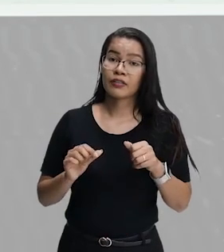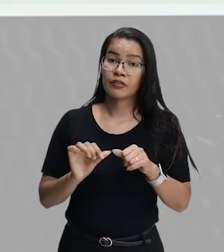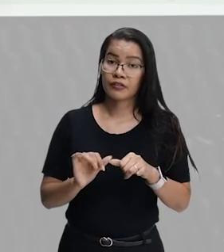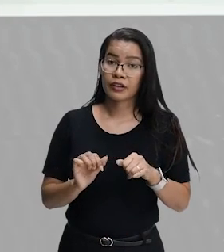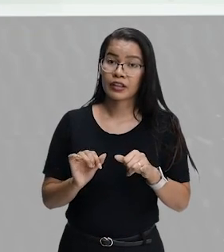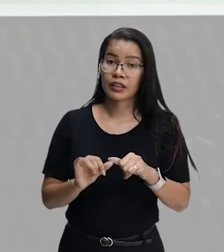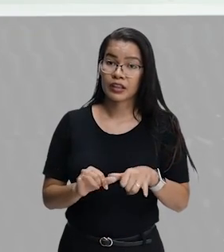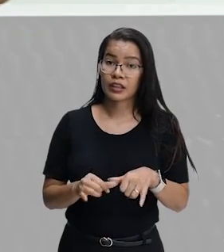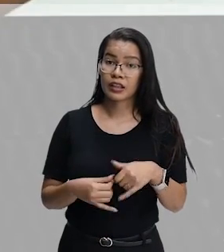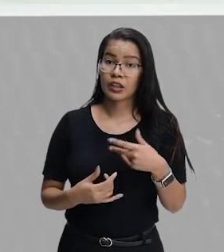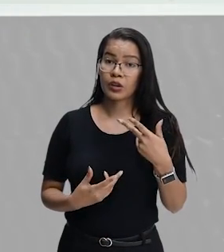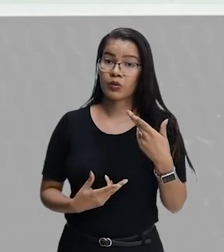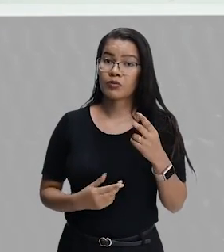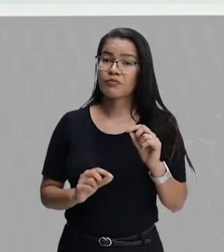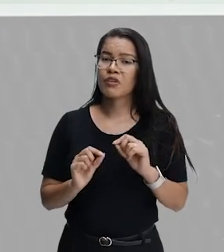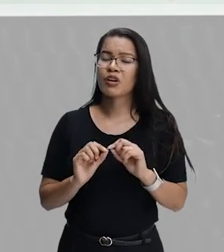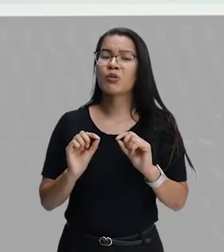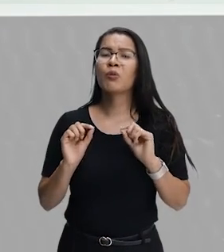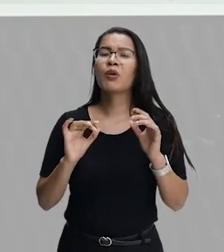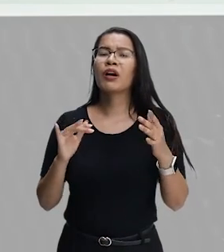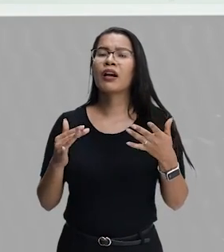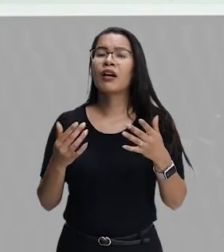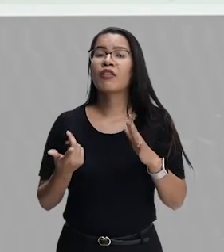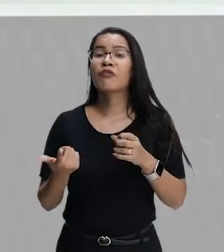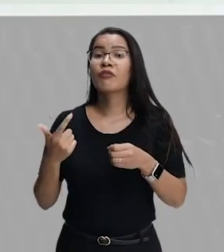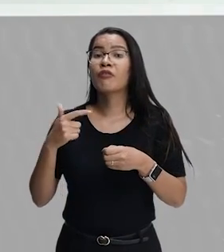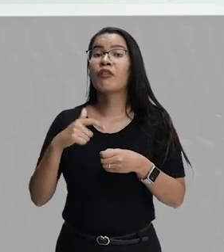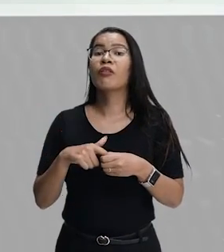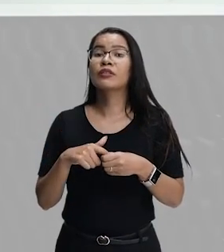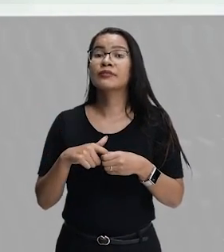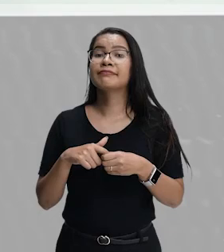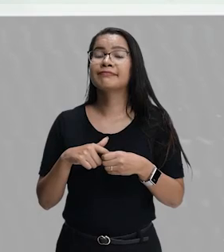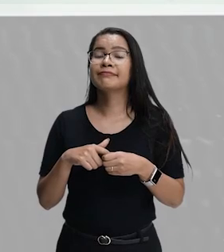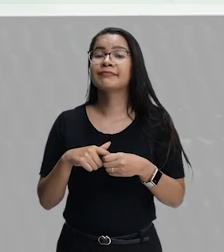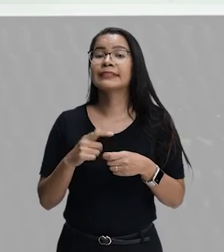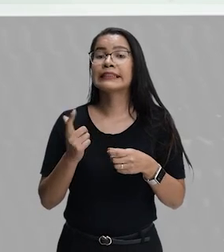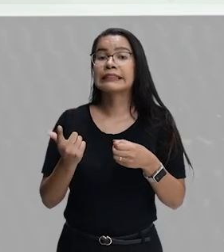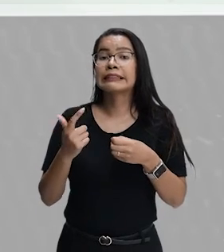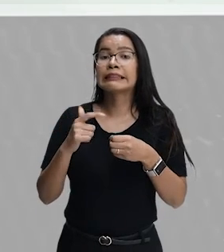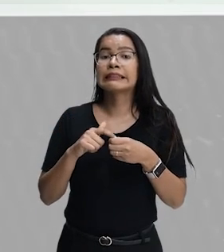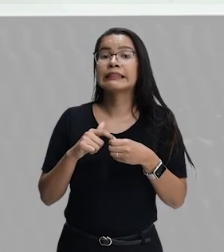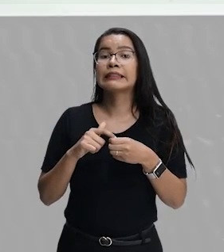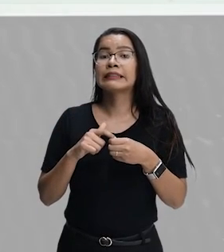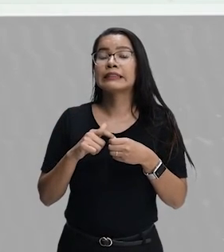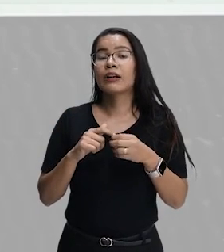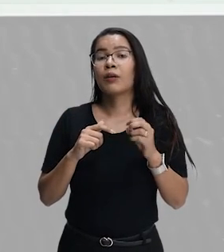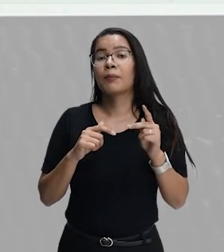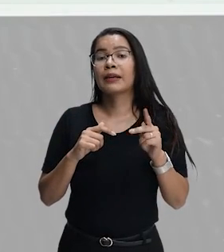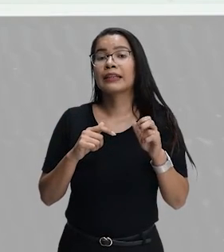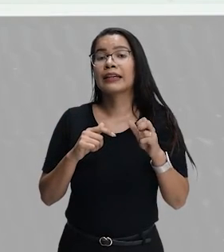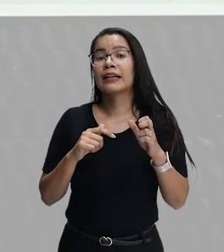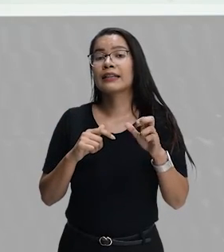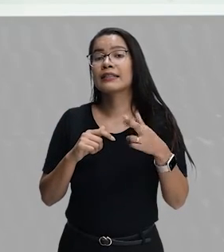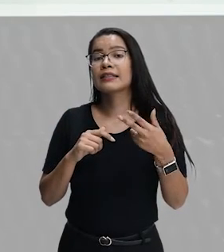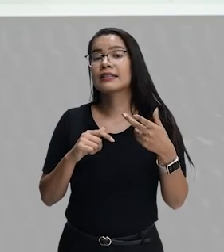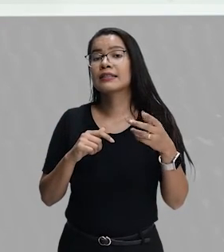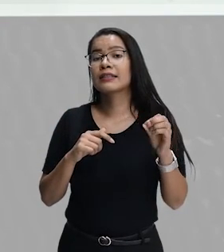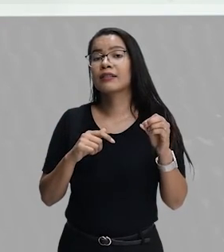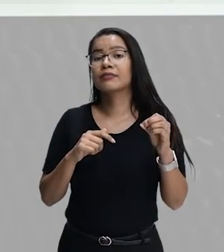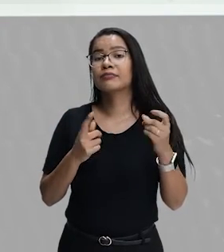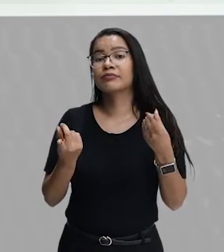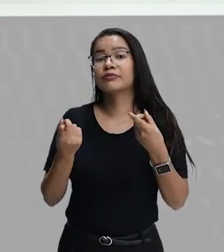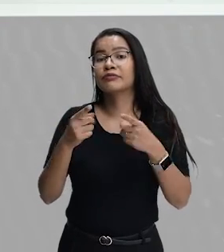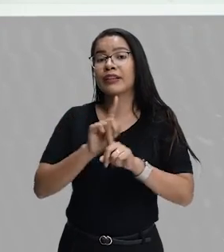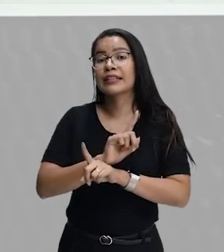unidade, você faz o quê? Você volta à operação. Qual a operação inversa da potência? A operação inversa da potência é a